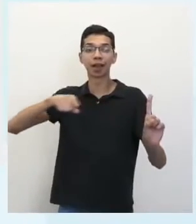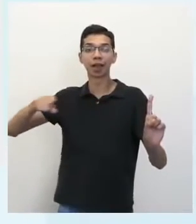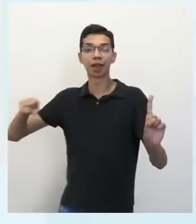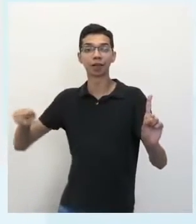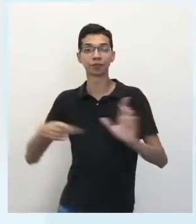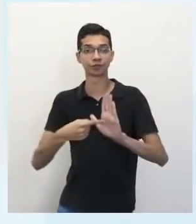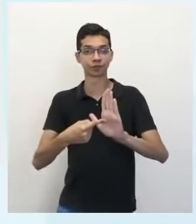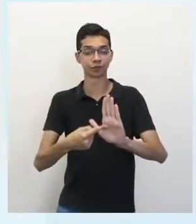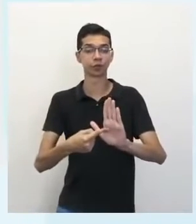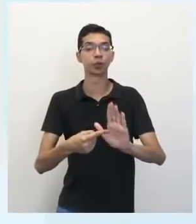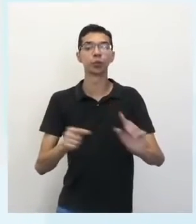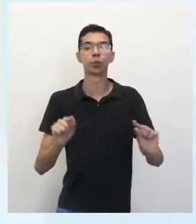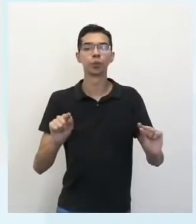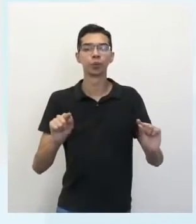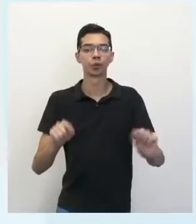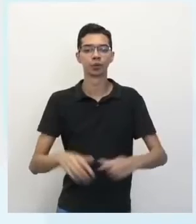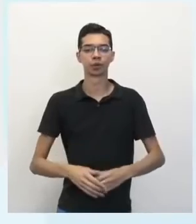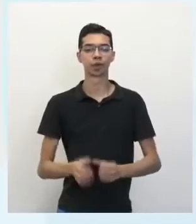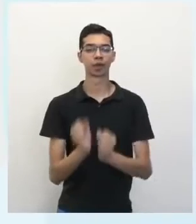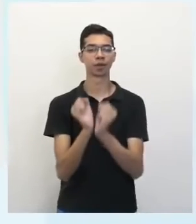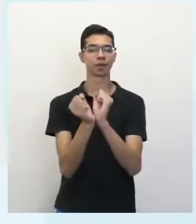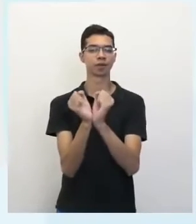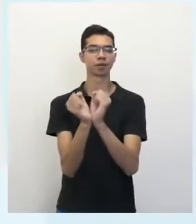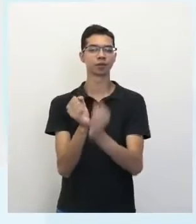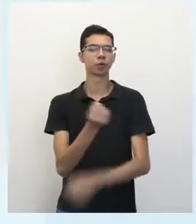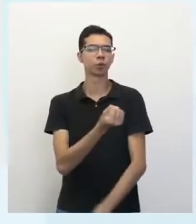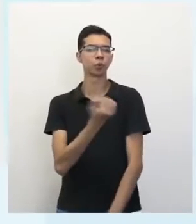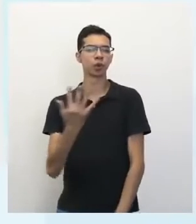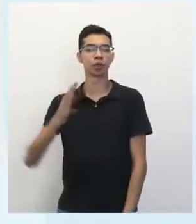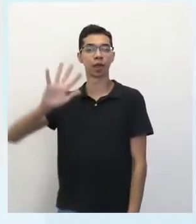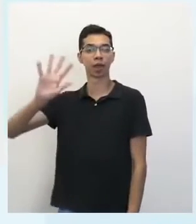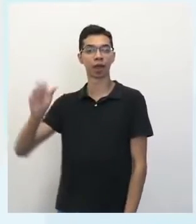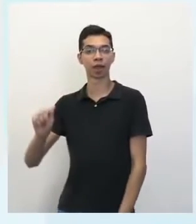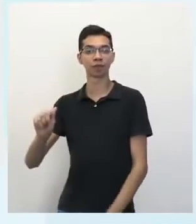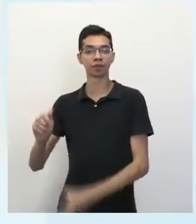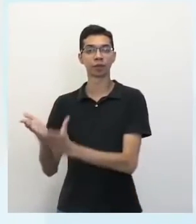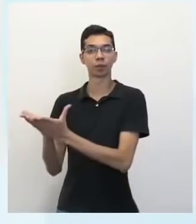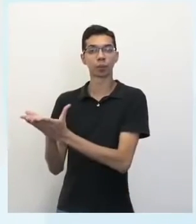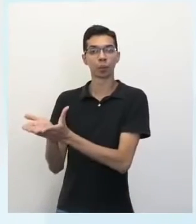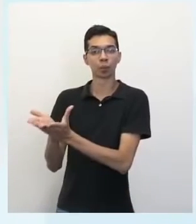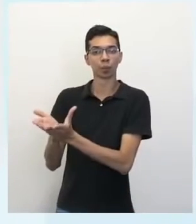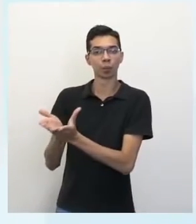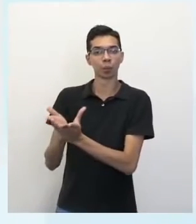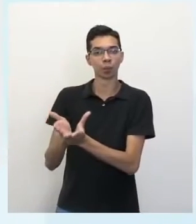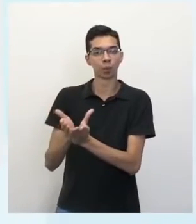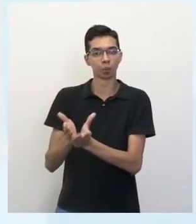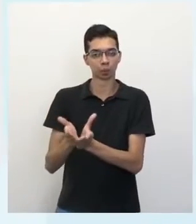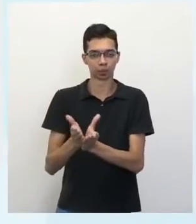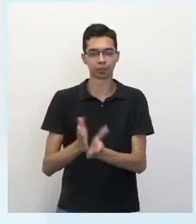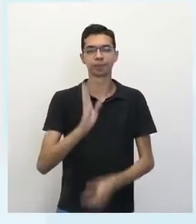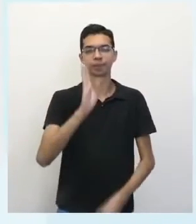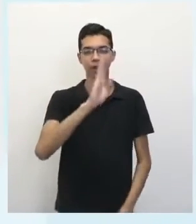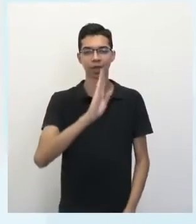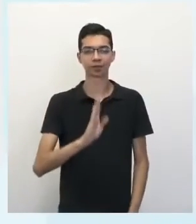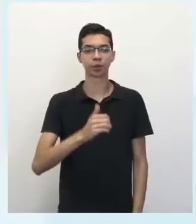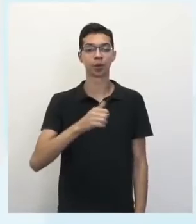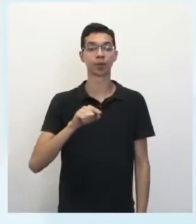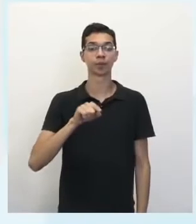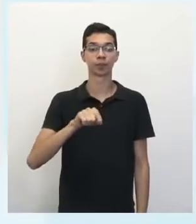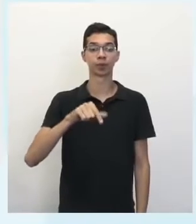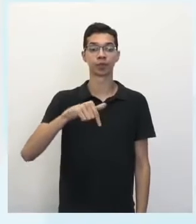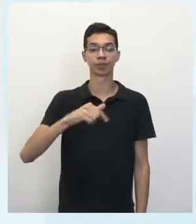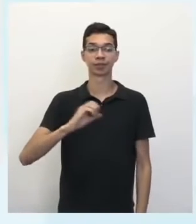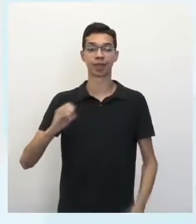o desembarque estimado de escravizados africanos no Brasil, de 1700 até mais ou menos